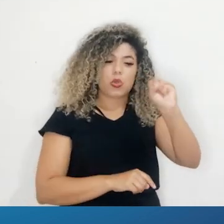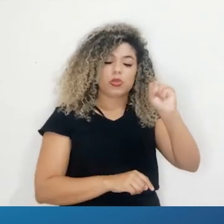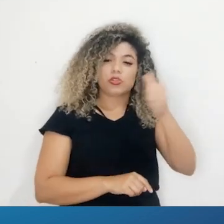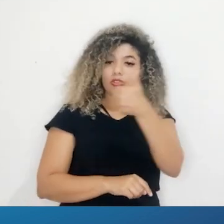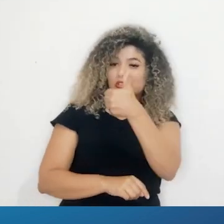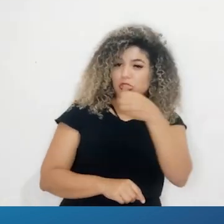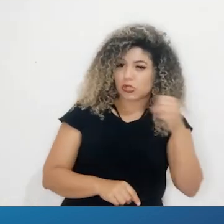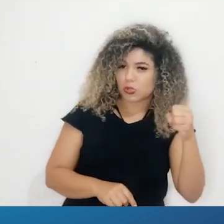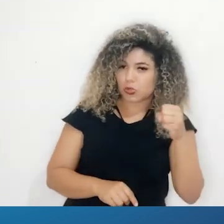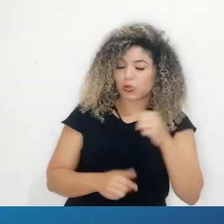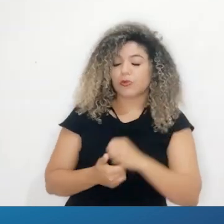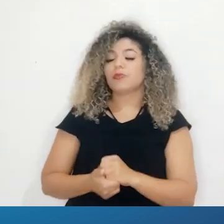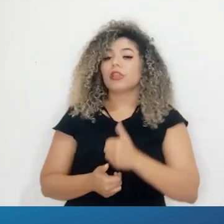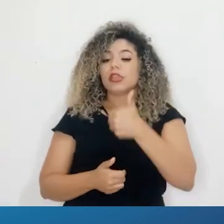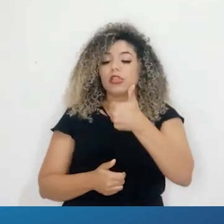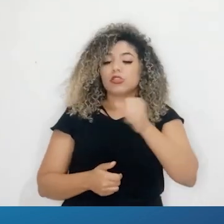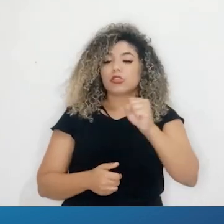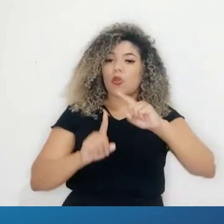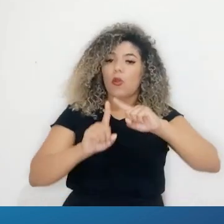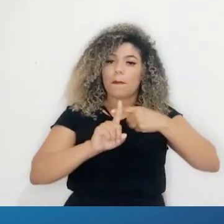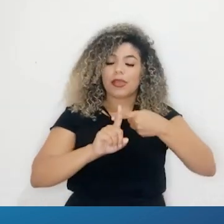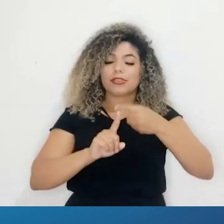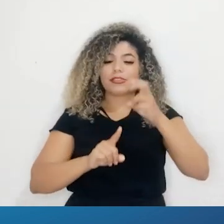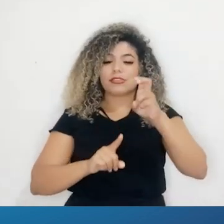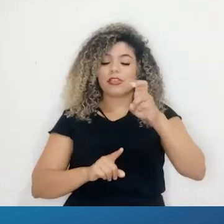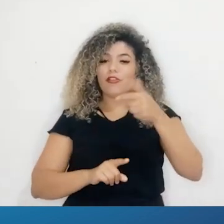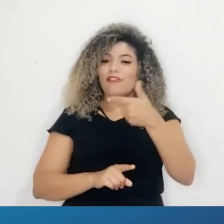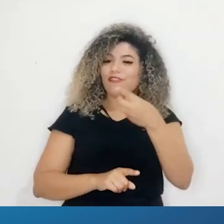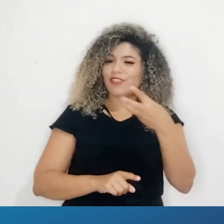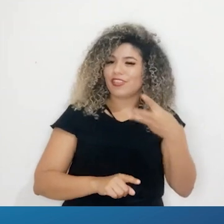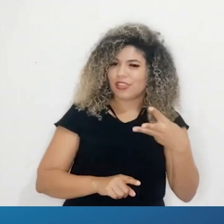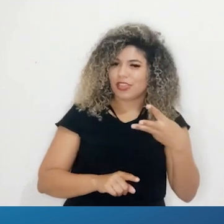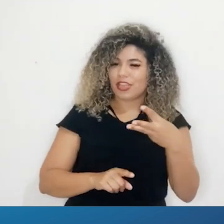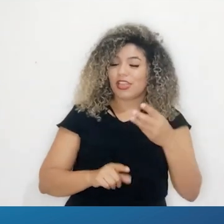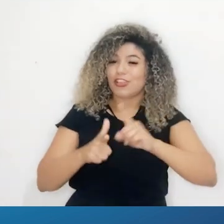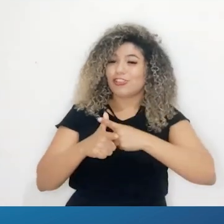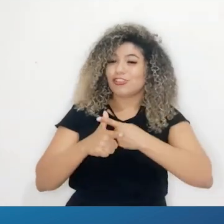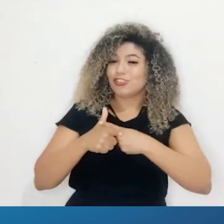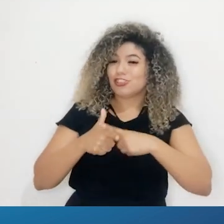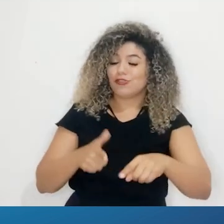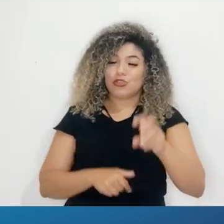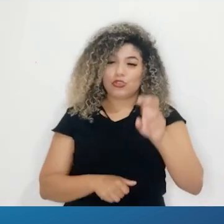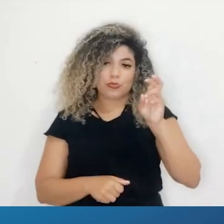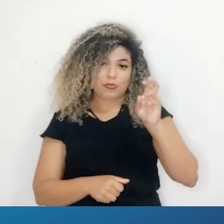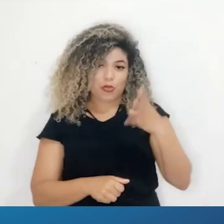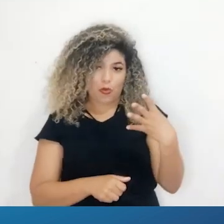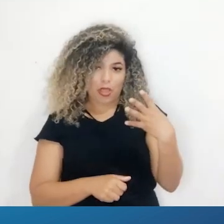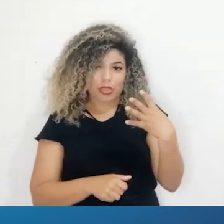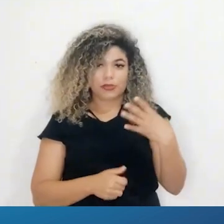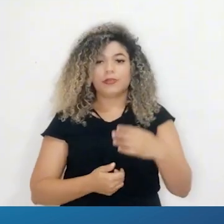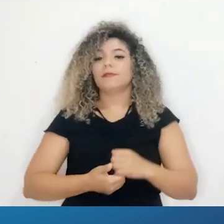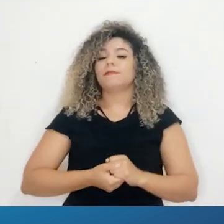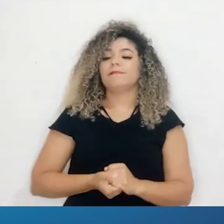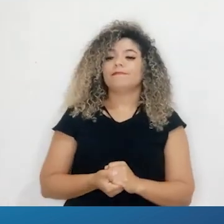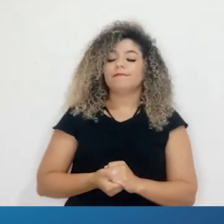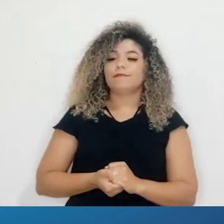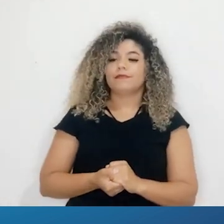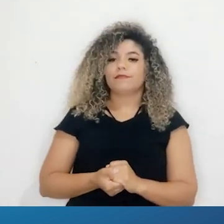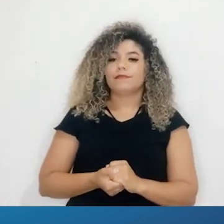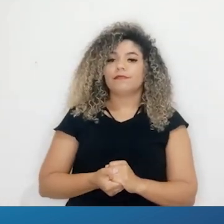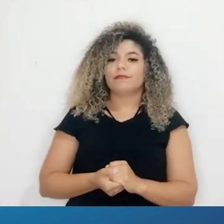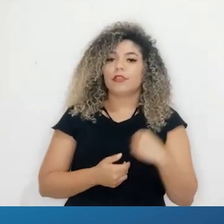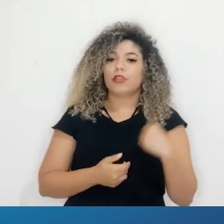18 18 + 5 23 vamos dividir agora 23 por 4 ao